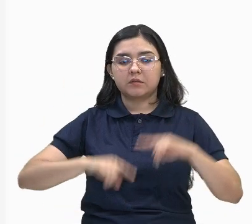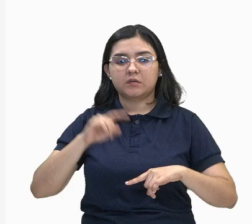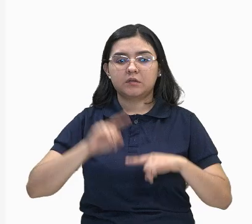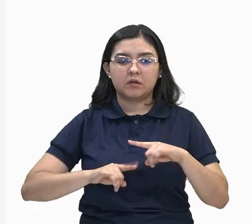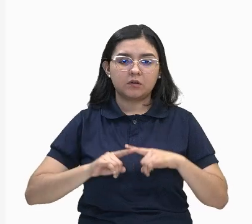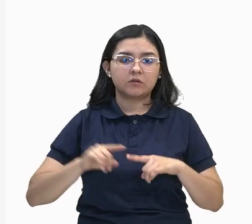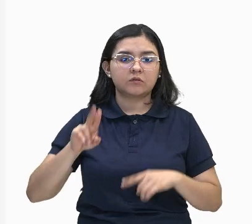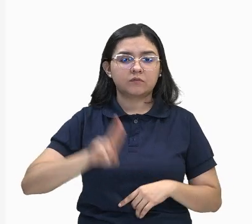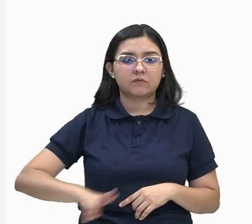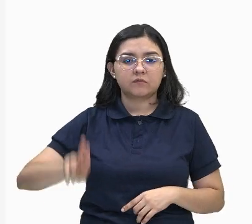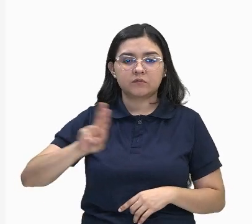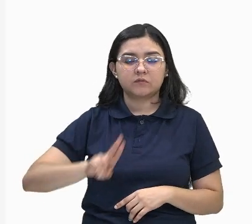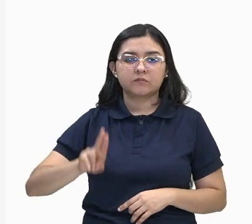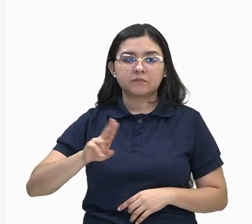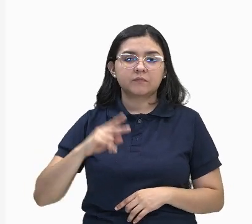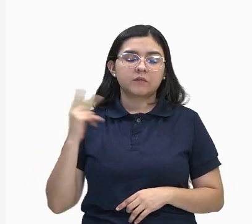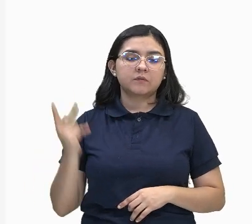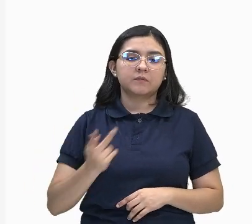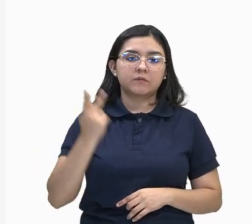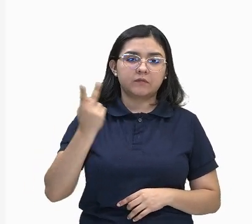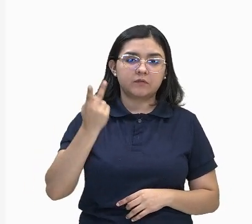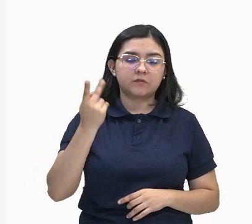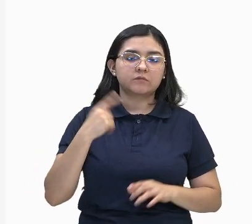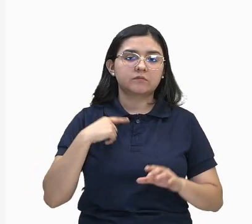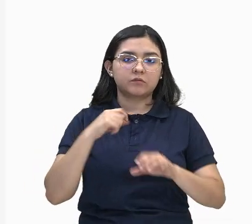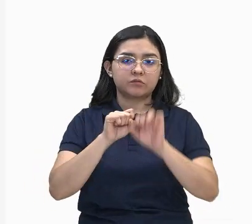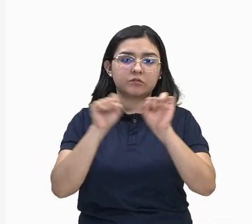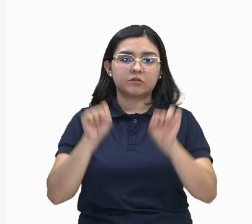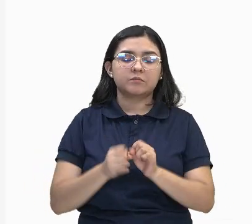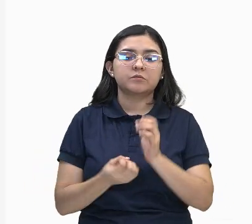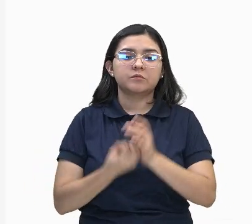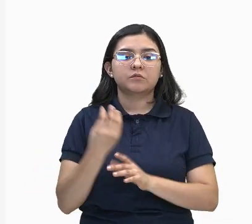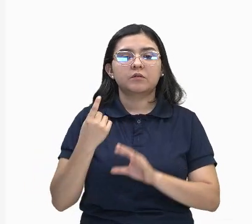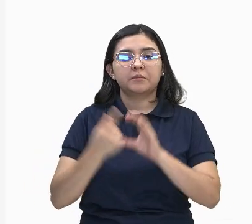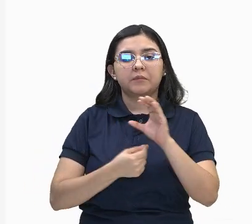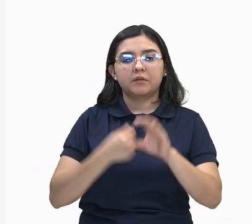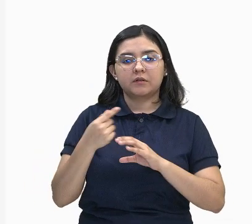útil e do nosso sistema de produção capitalista também